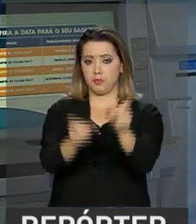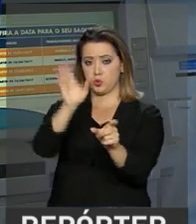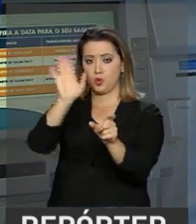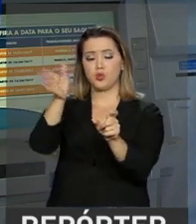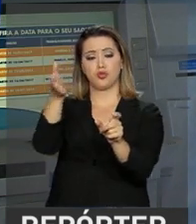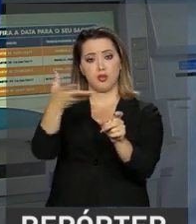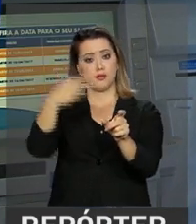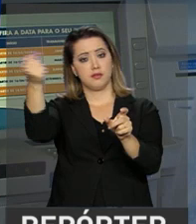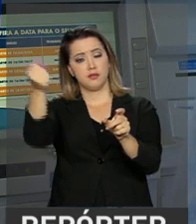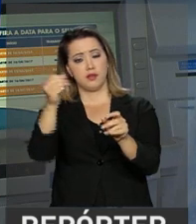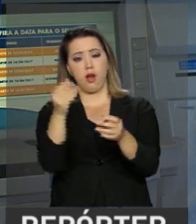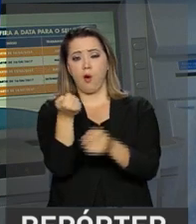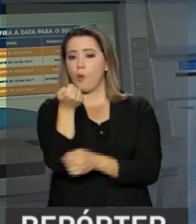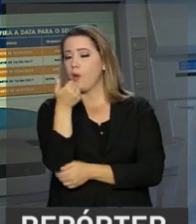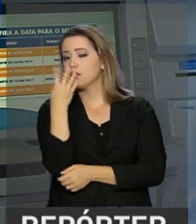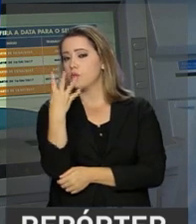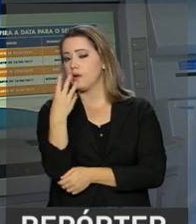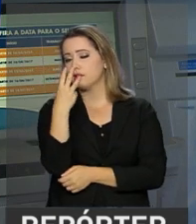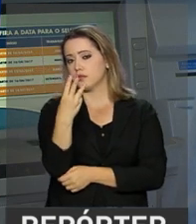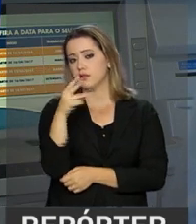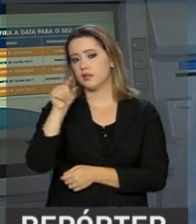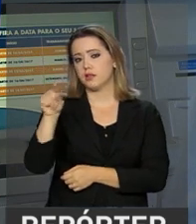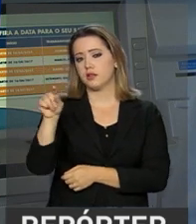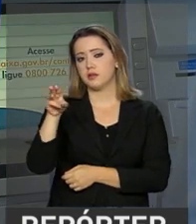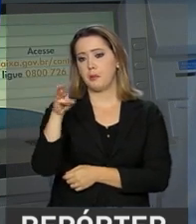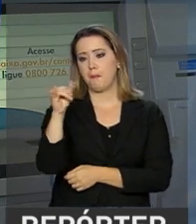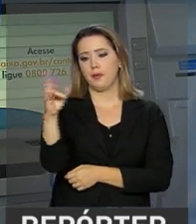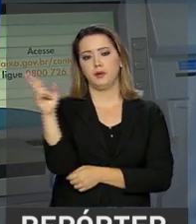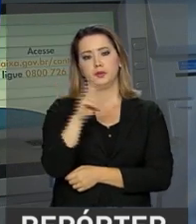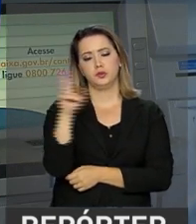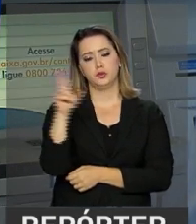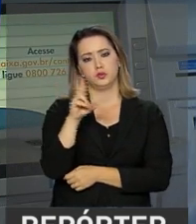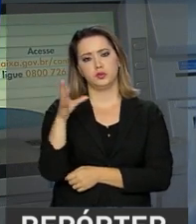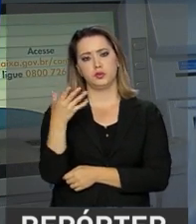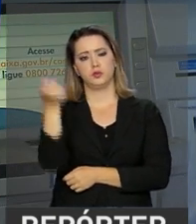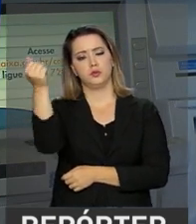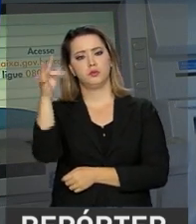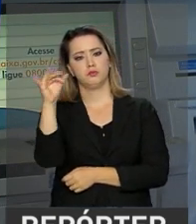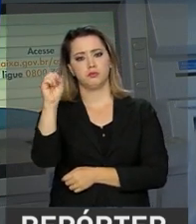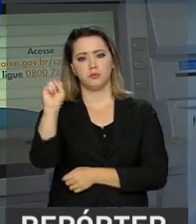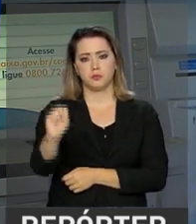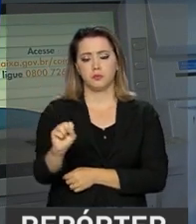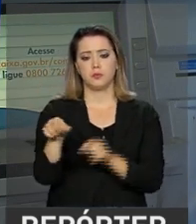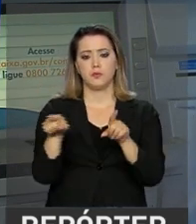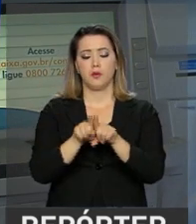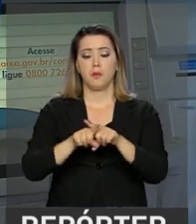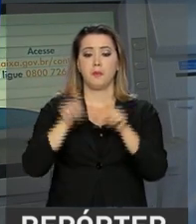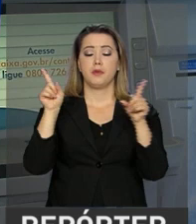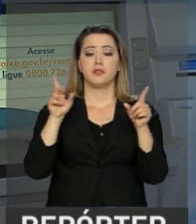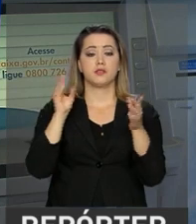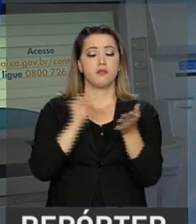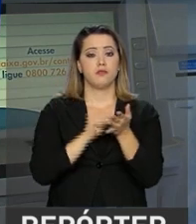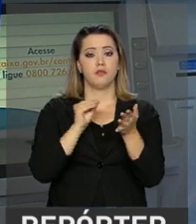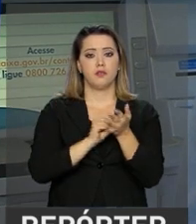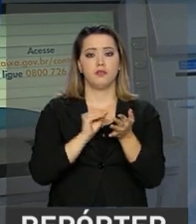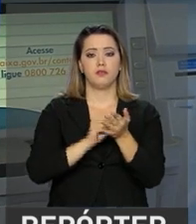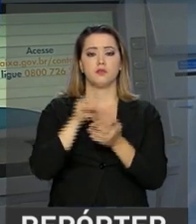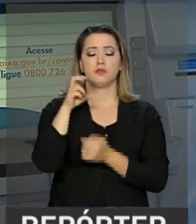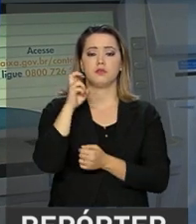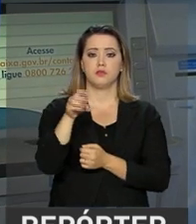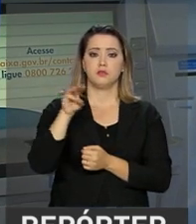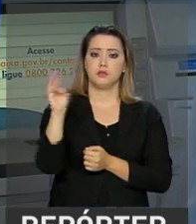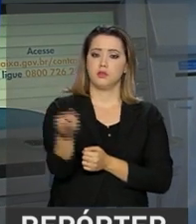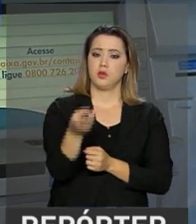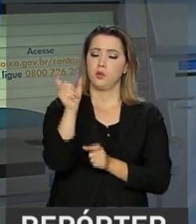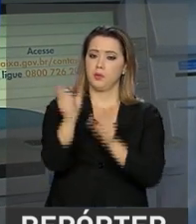sacaram cerca de 43 bilhões de reais das contas inativas do FGTS mas ainda faltam 5 milhões